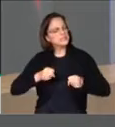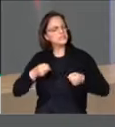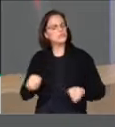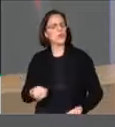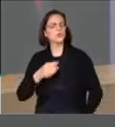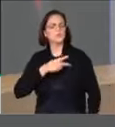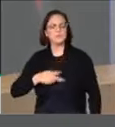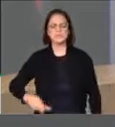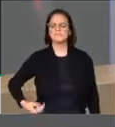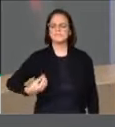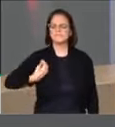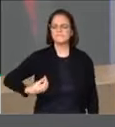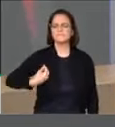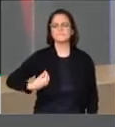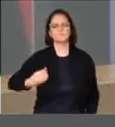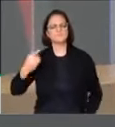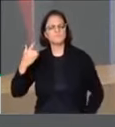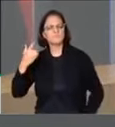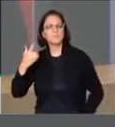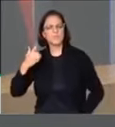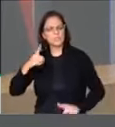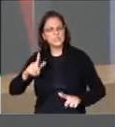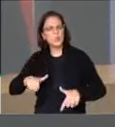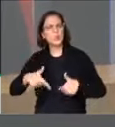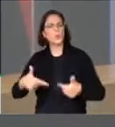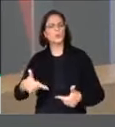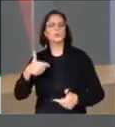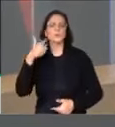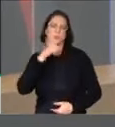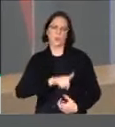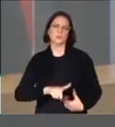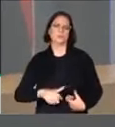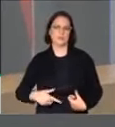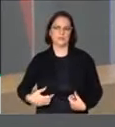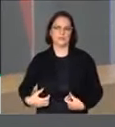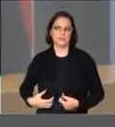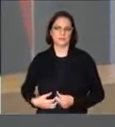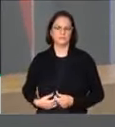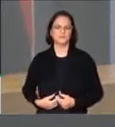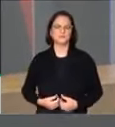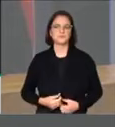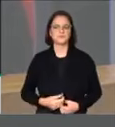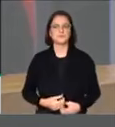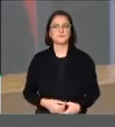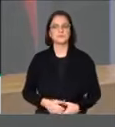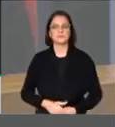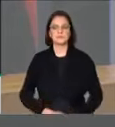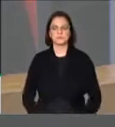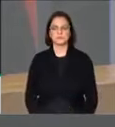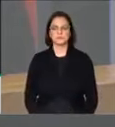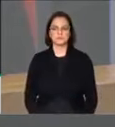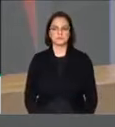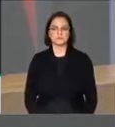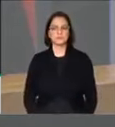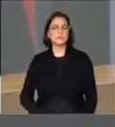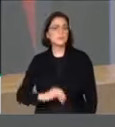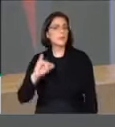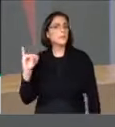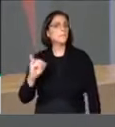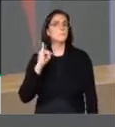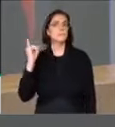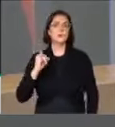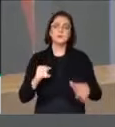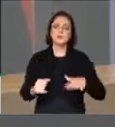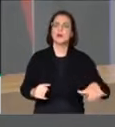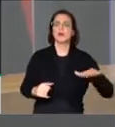para que nós pudéssemos conseguir dar a esse setor importante da população